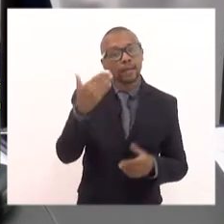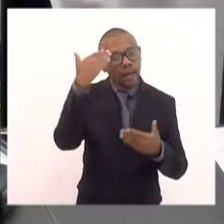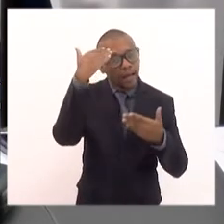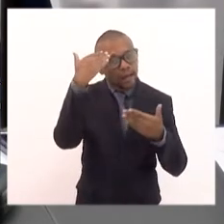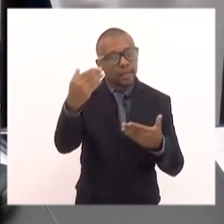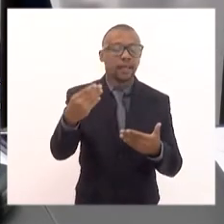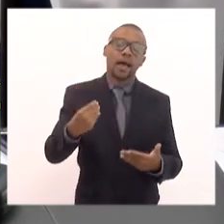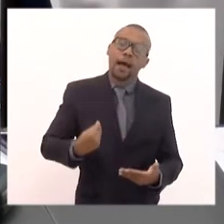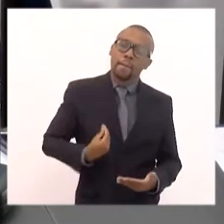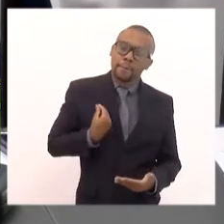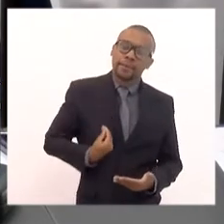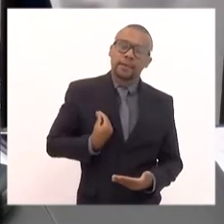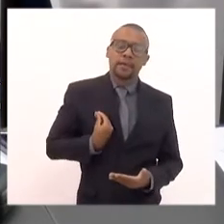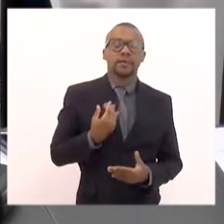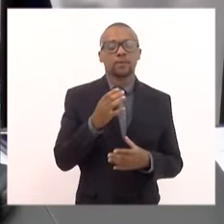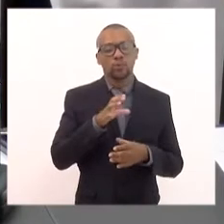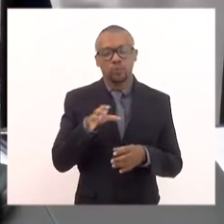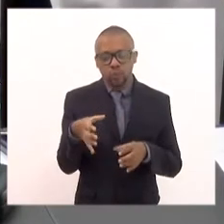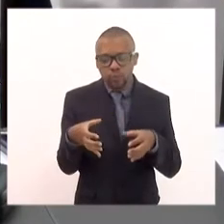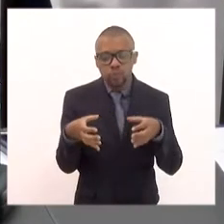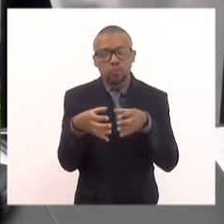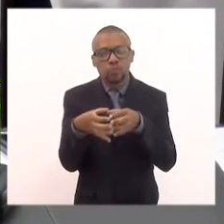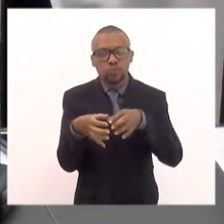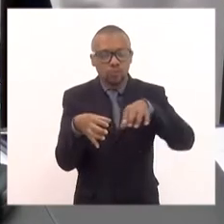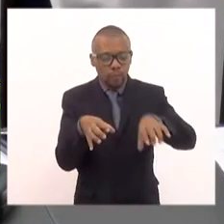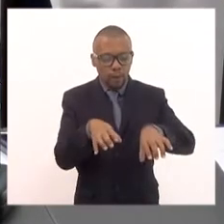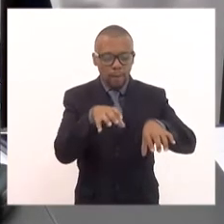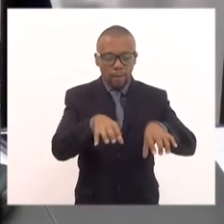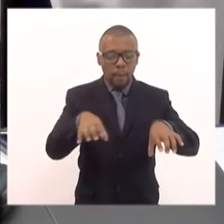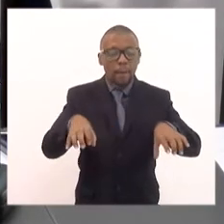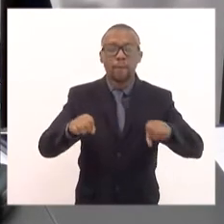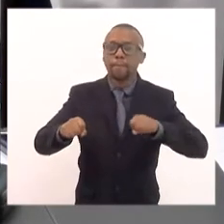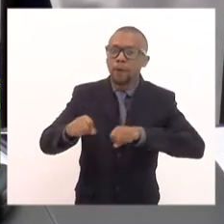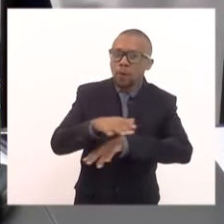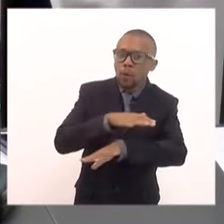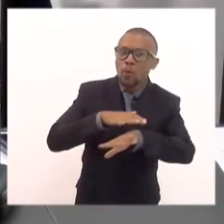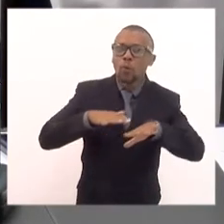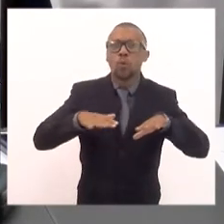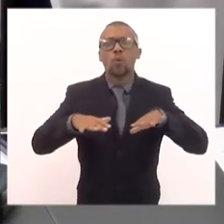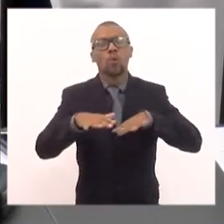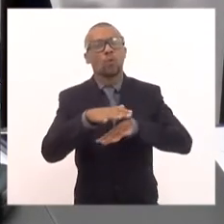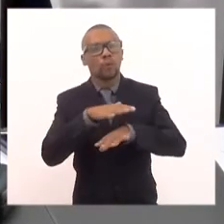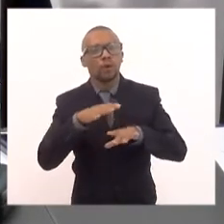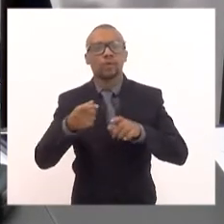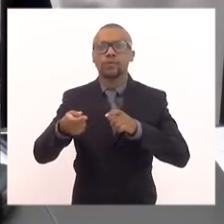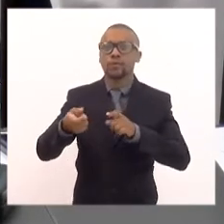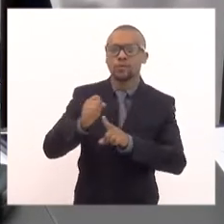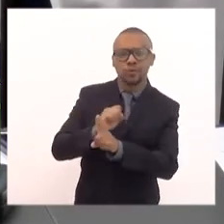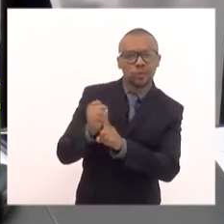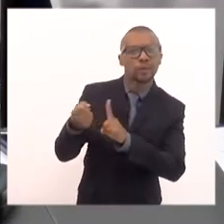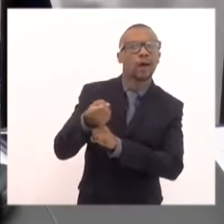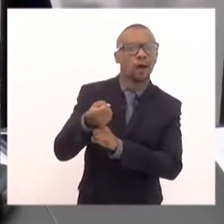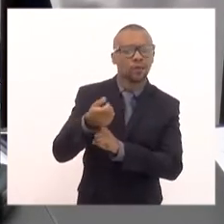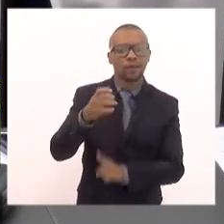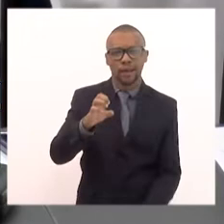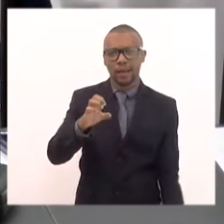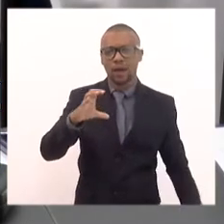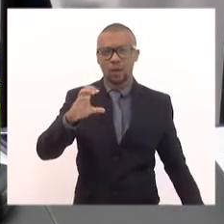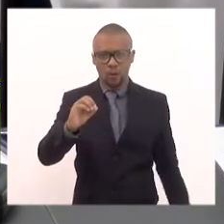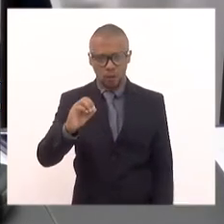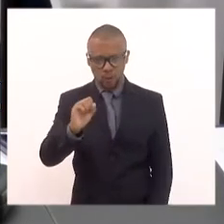presença dos coletivos que participam dos movimentos sociais de Ecosol, o Fórum Estadual de Ecosol, o